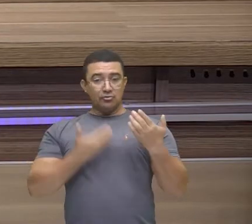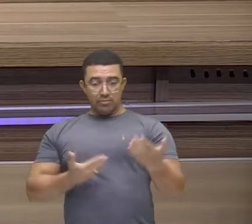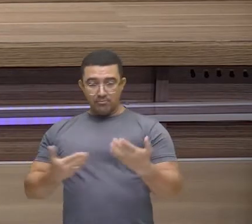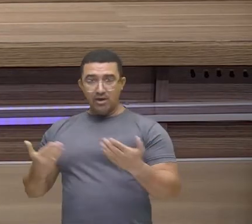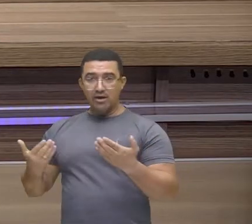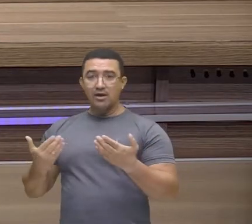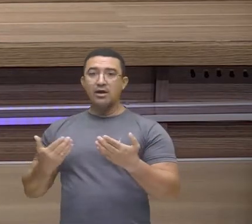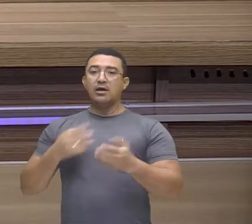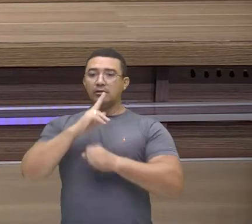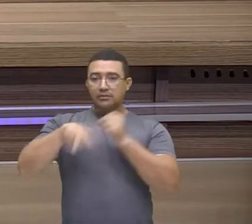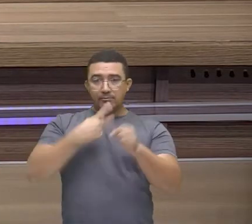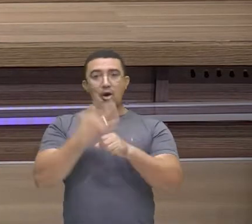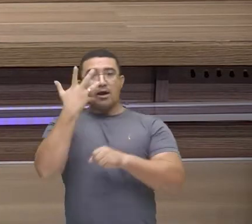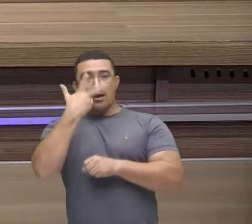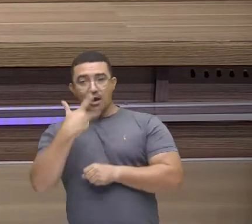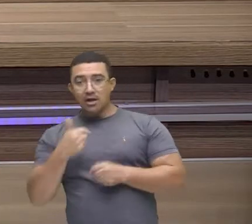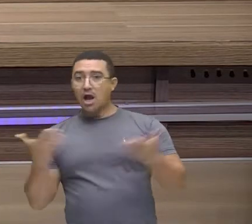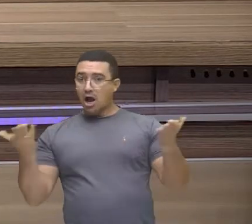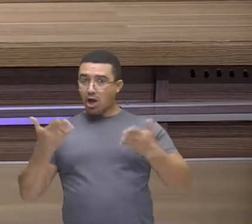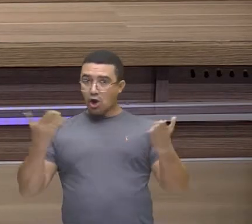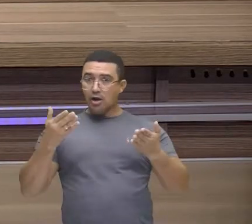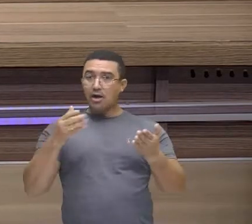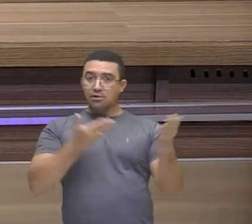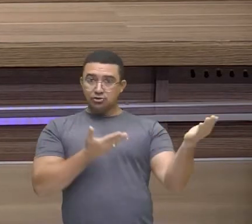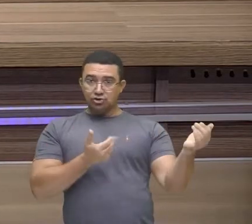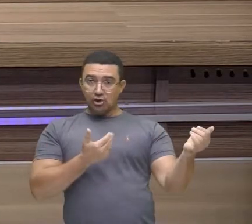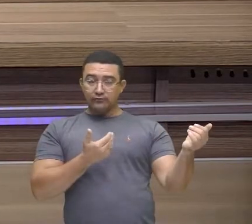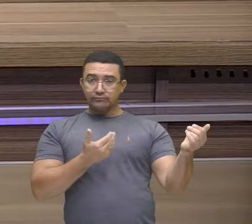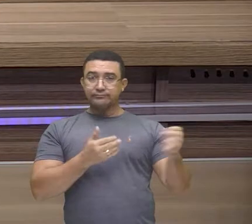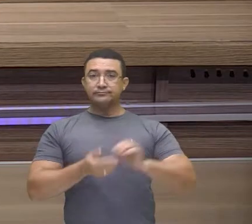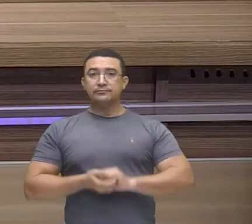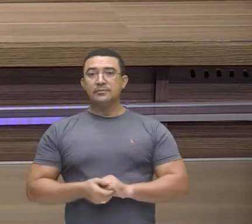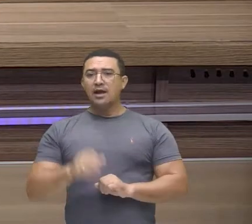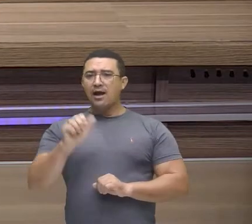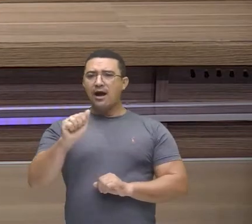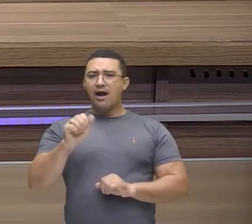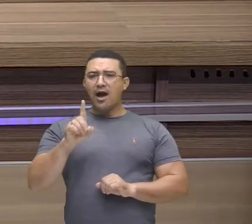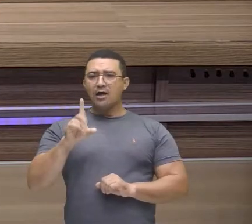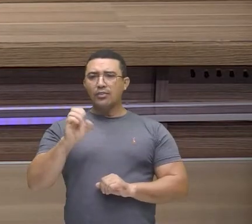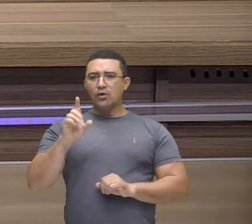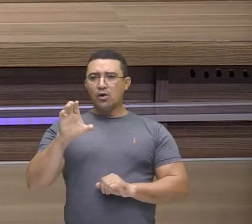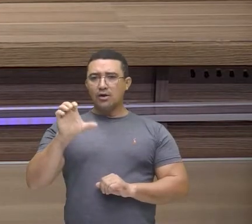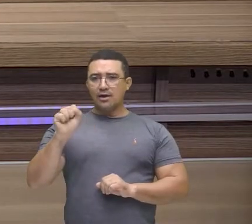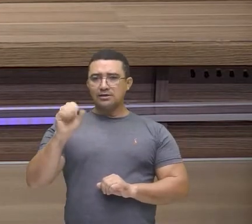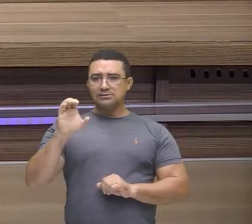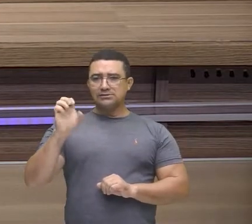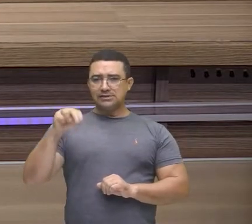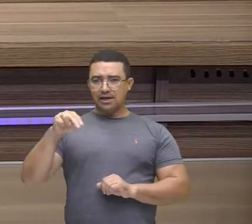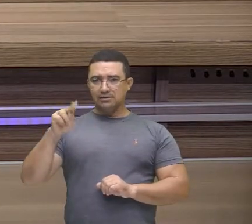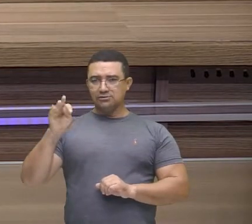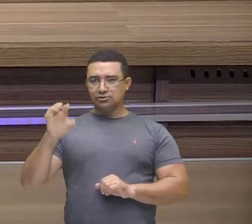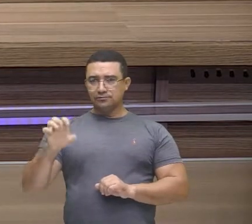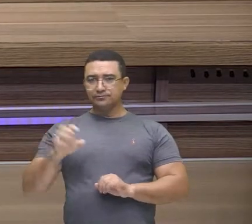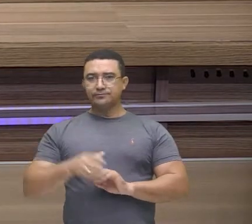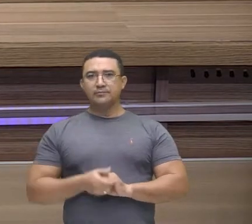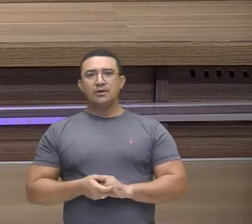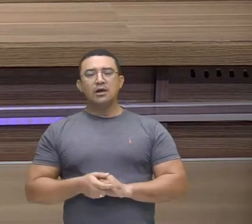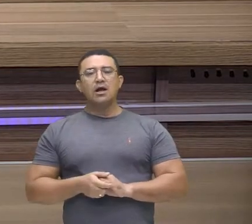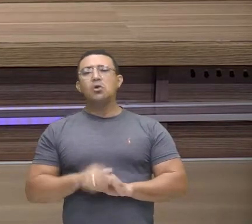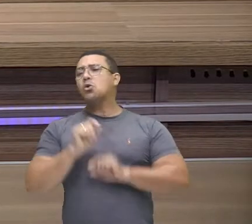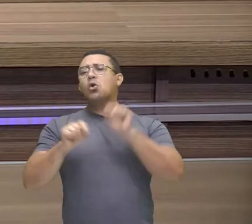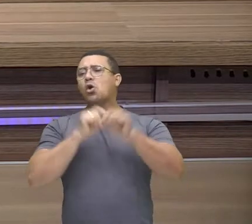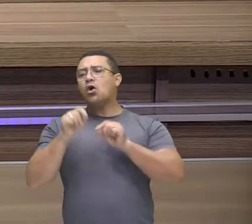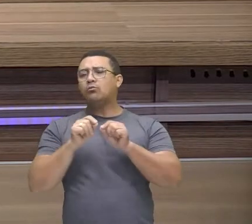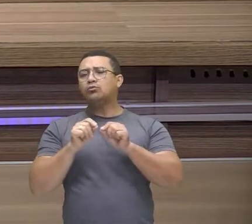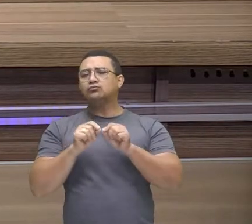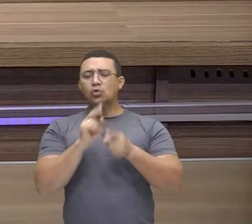adolescente. Agora nós vamos ver exatamente como a gente vai chegar para poder tratar desse adolescente,